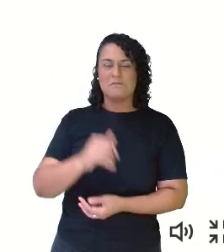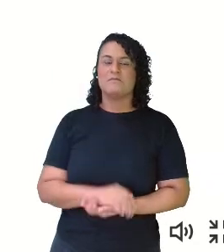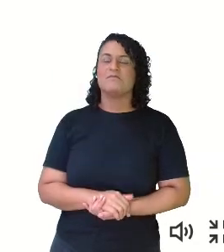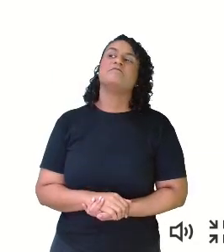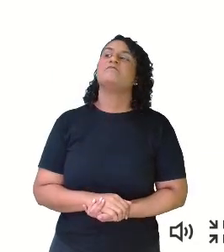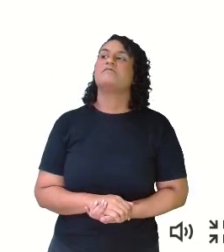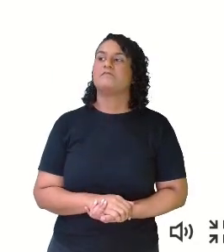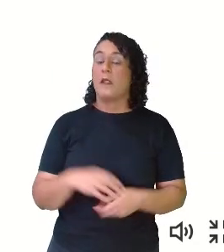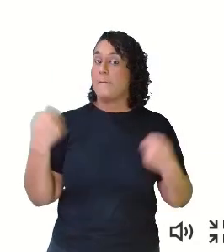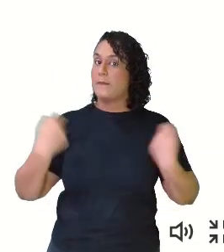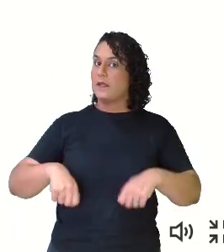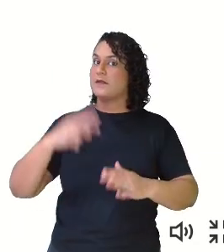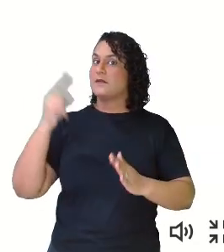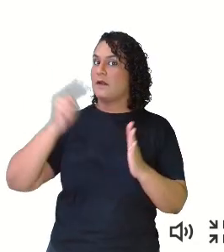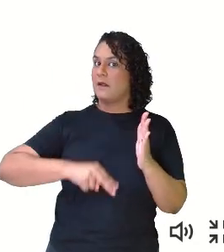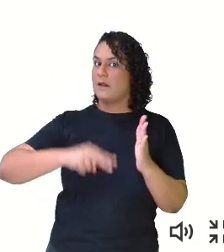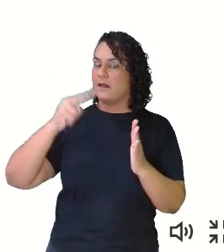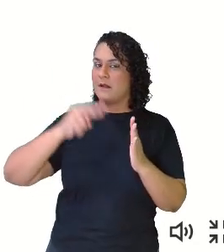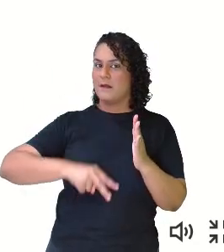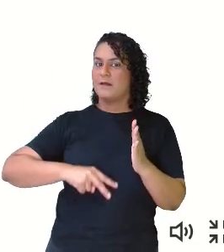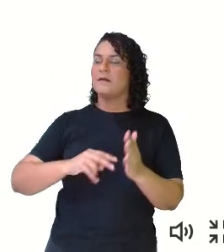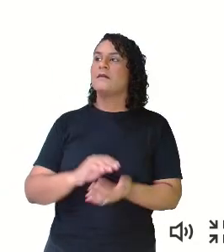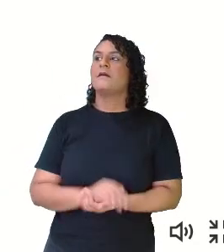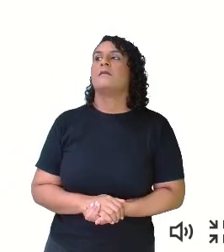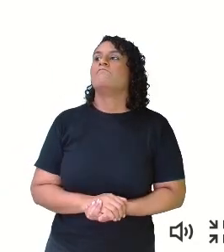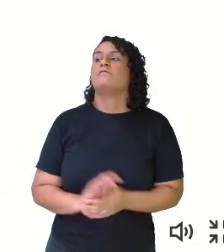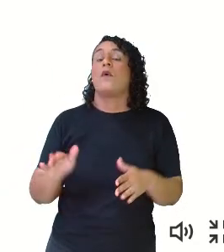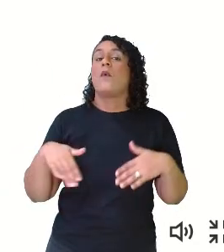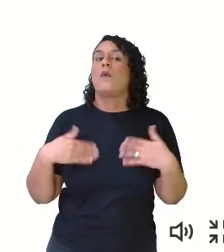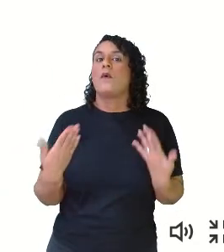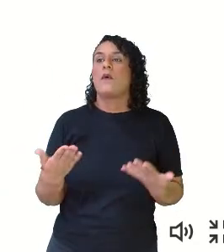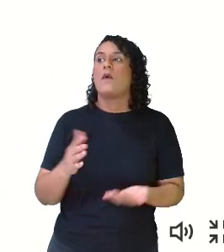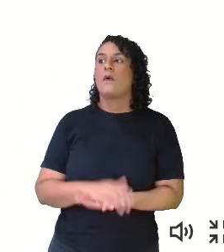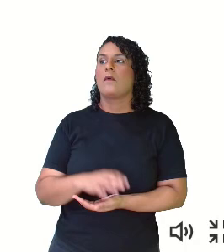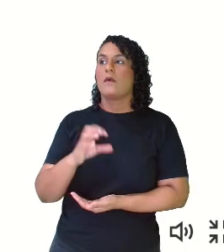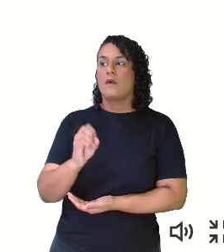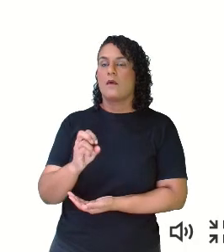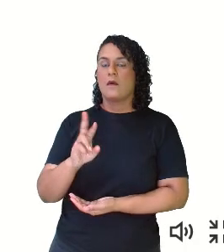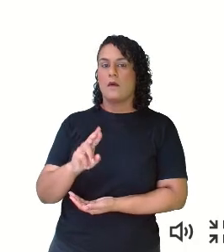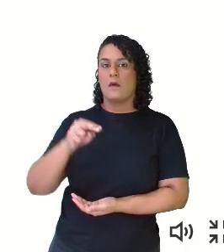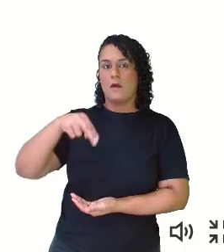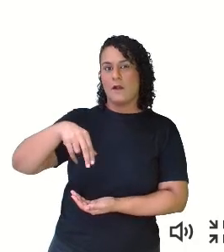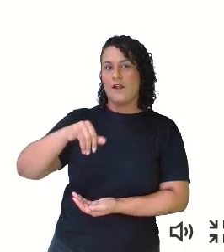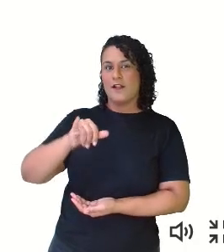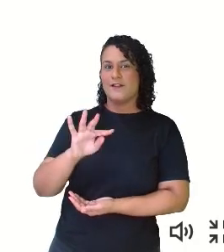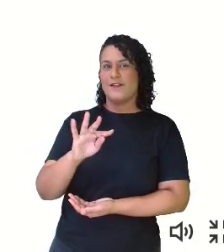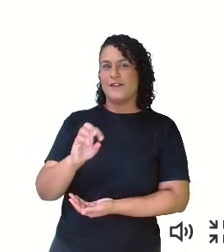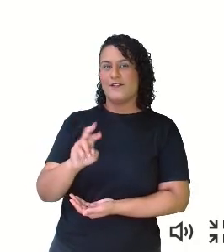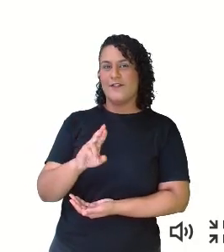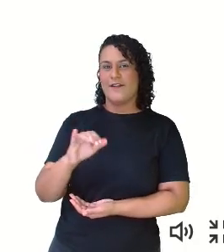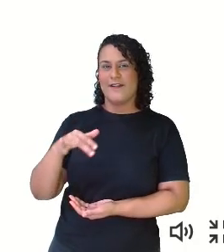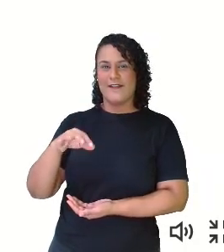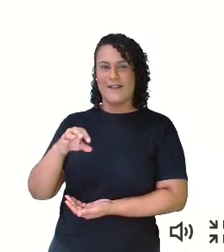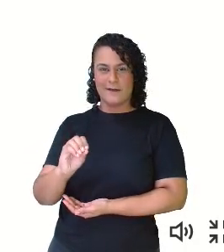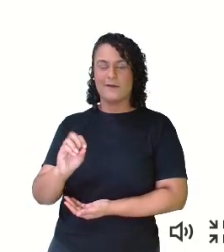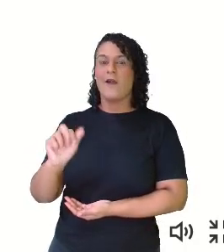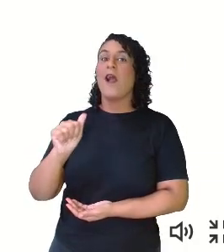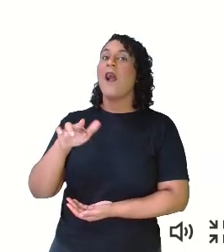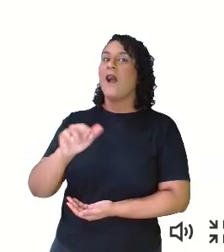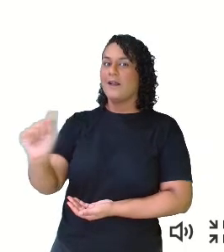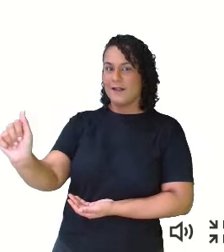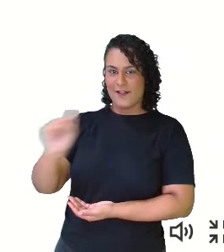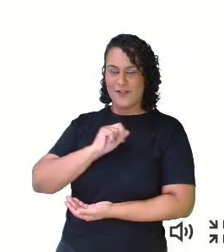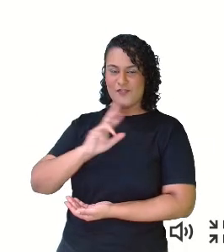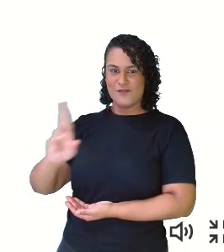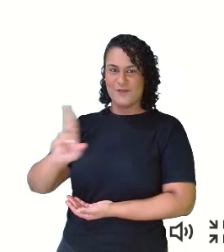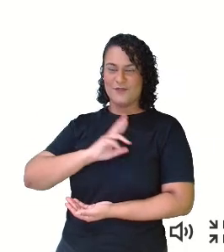embora, tem que ler aí, né? E aí, gente, qual desses aqui é um bichinho? Ornitorrinco, a Ana chegou Vamos respondendo. botar lá, ornitorrinco, né? Ah.